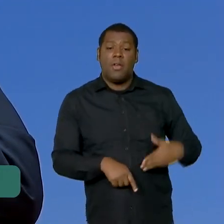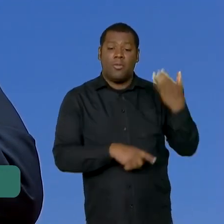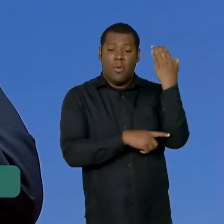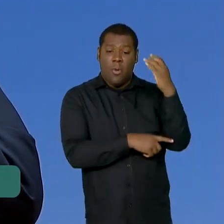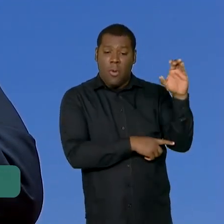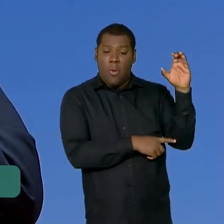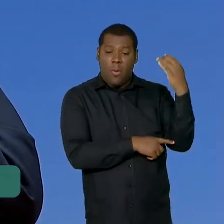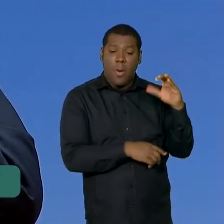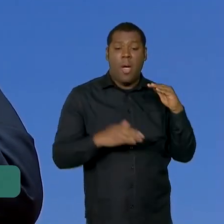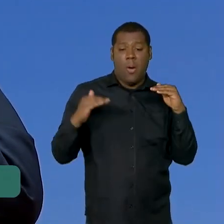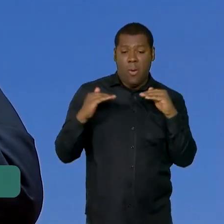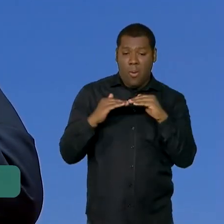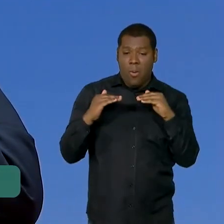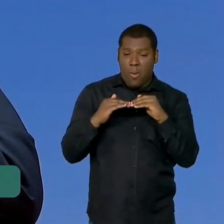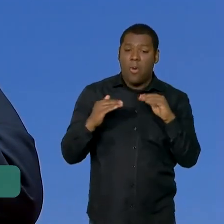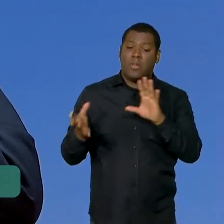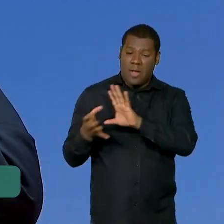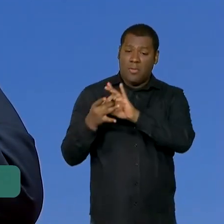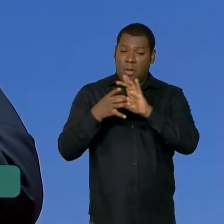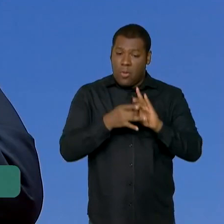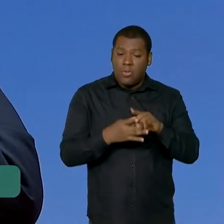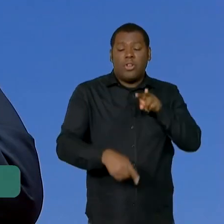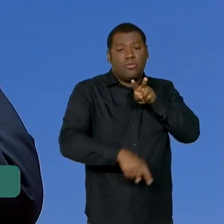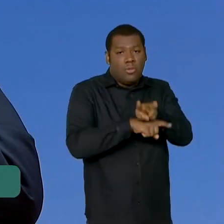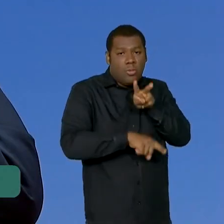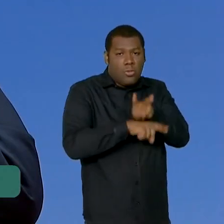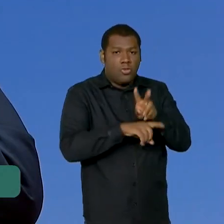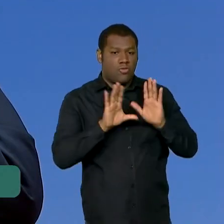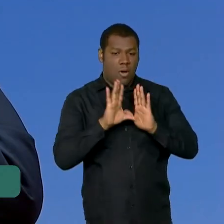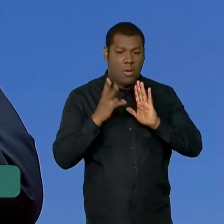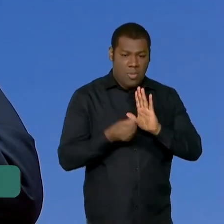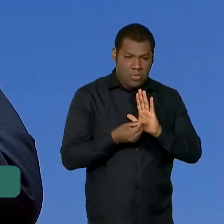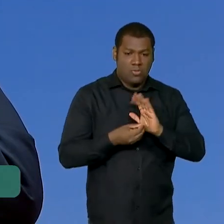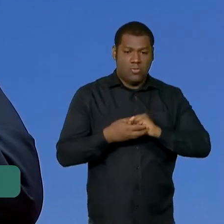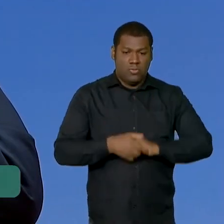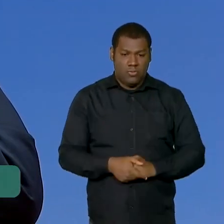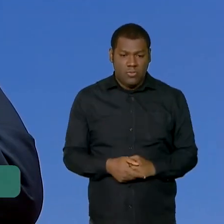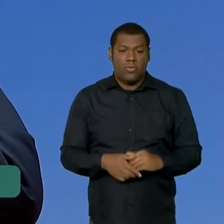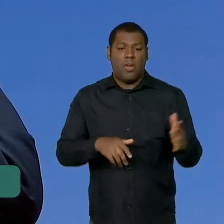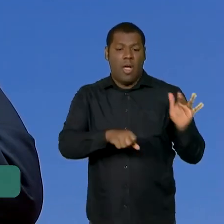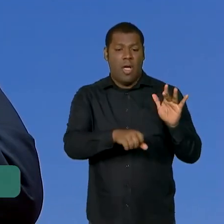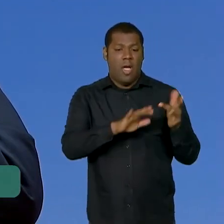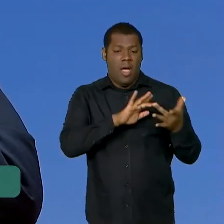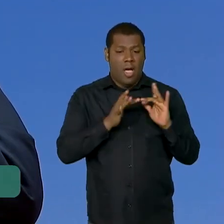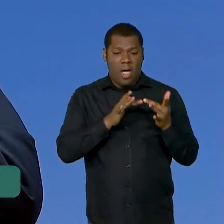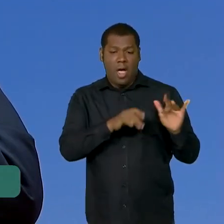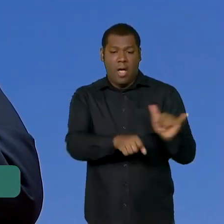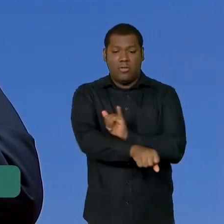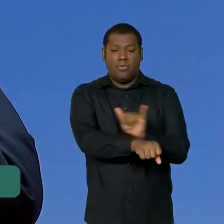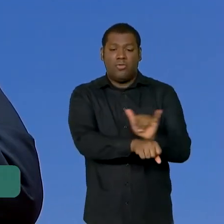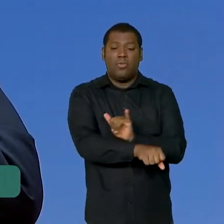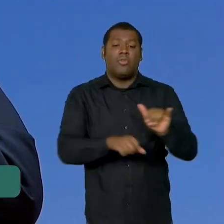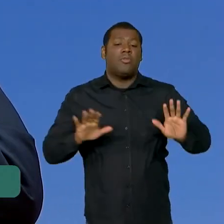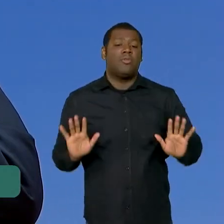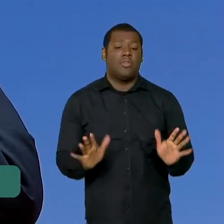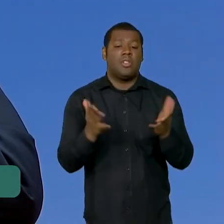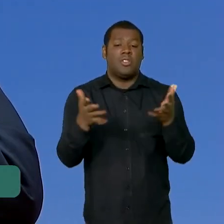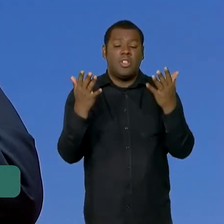à dimensão amazônica, que ambos possuem, a ações no sentido de promover o